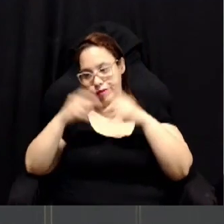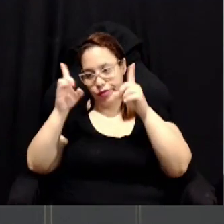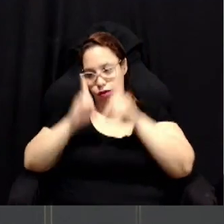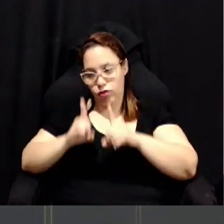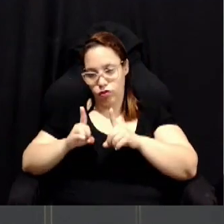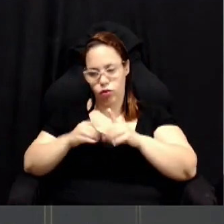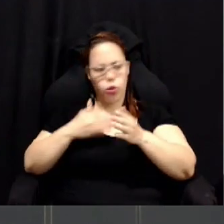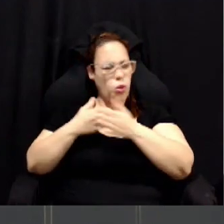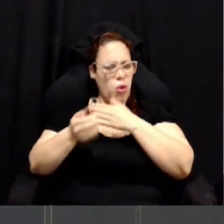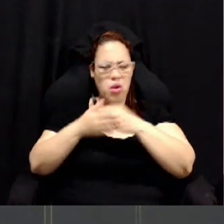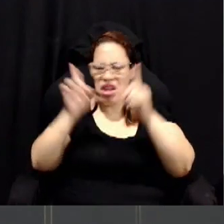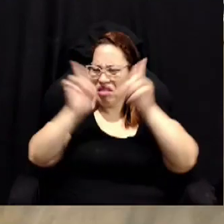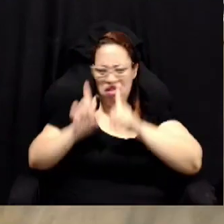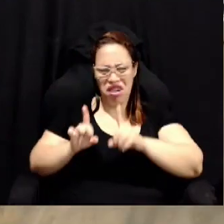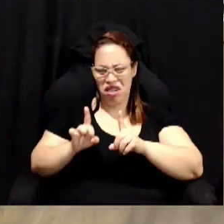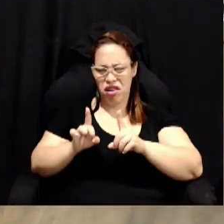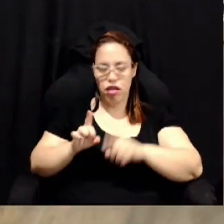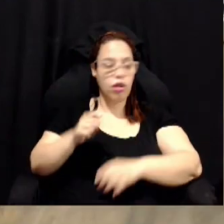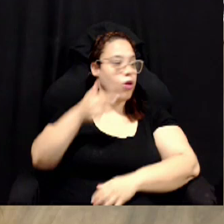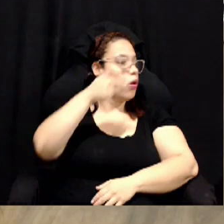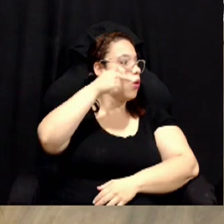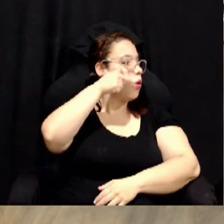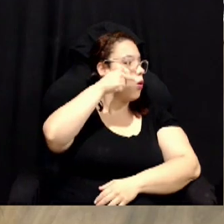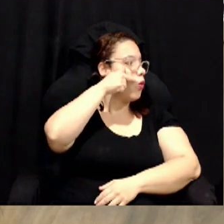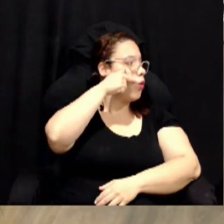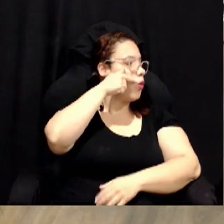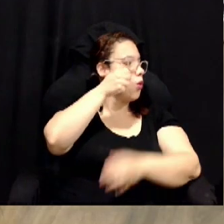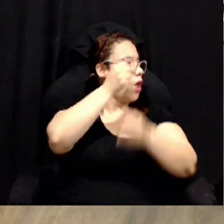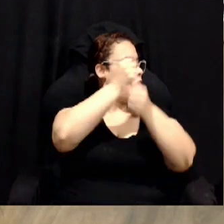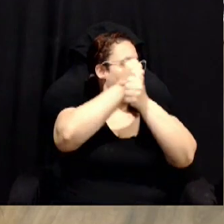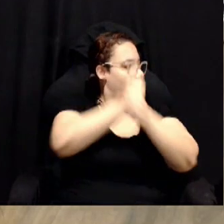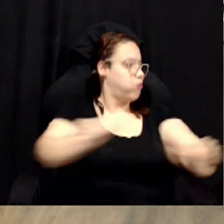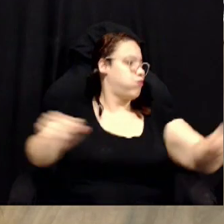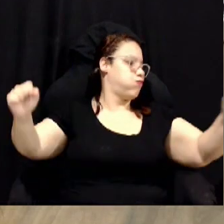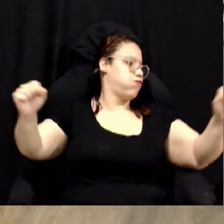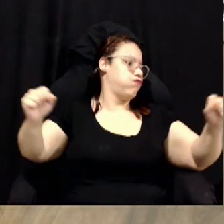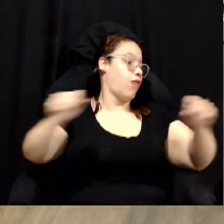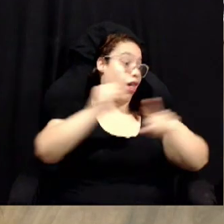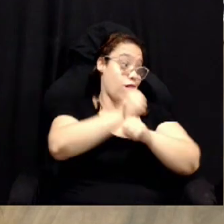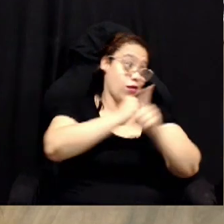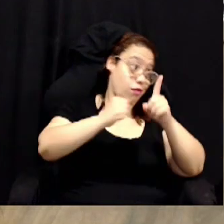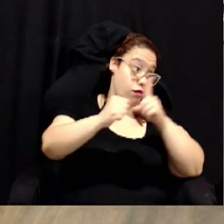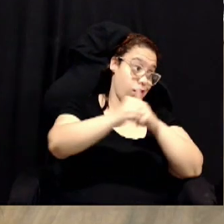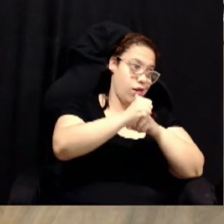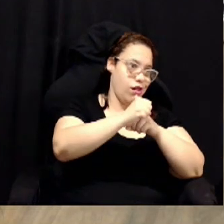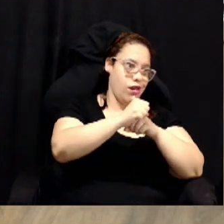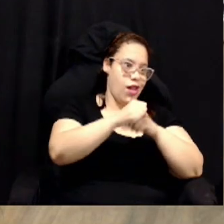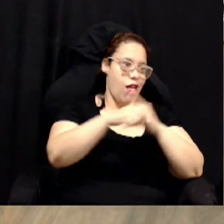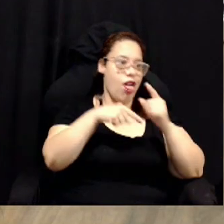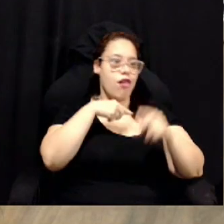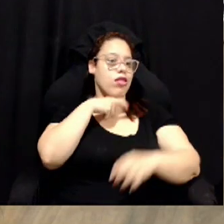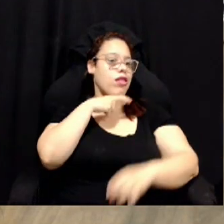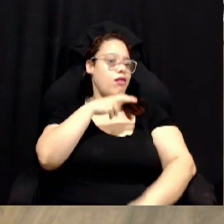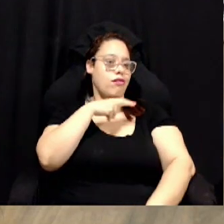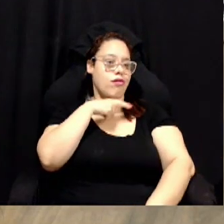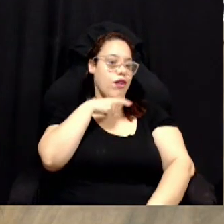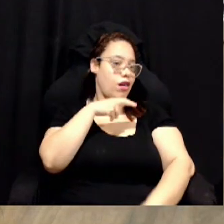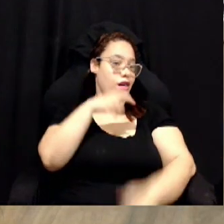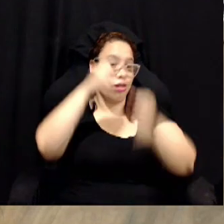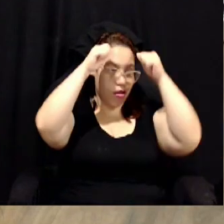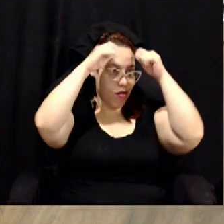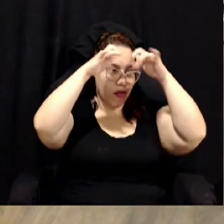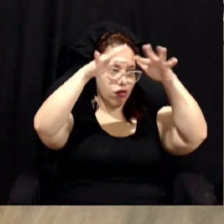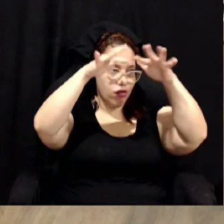tipo de deficiência. Guilherme, é furar a bolha, né? Nós vivemos em sociedade, então não é porque não tem ninguém na sua família com o transtorno do espectro autista que